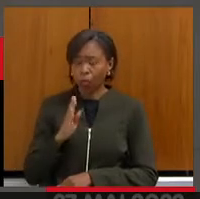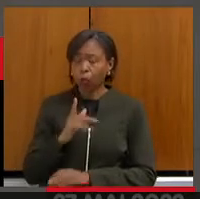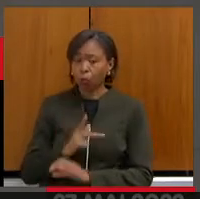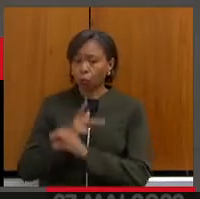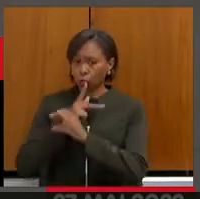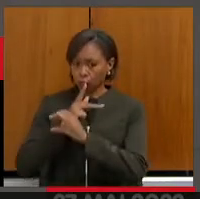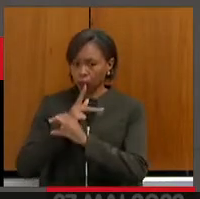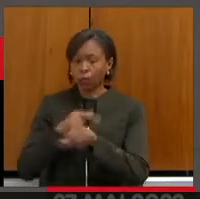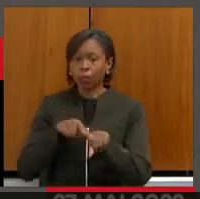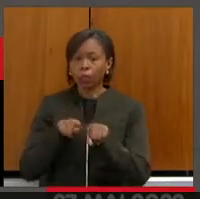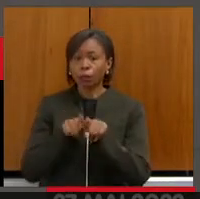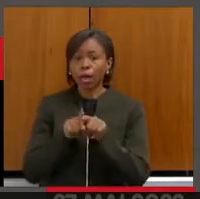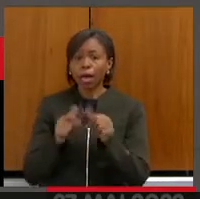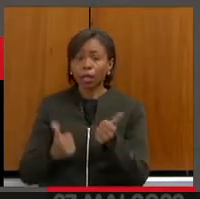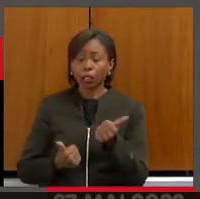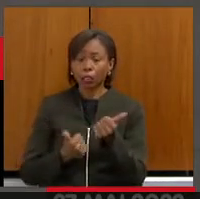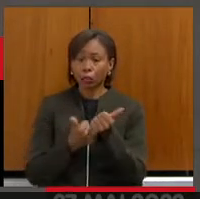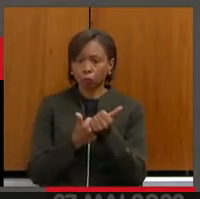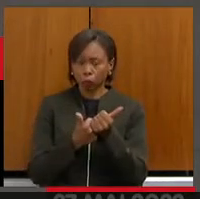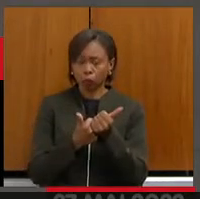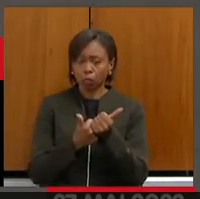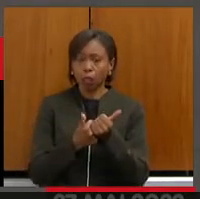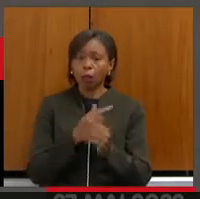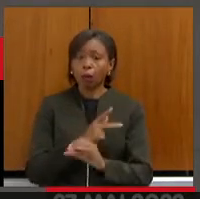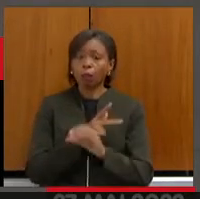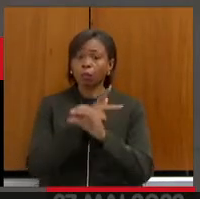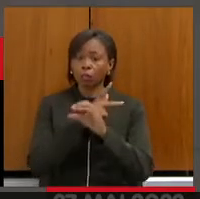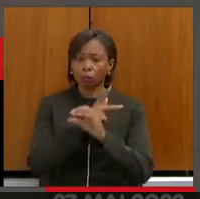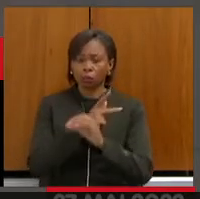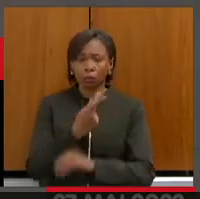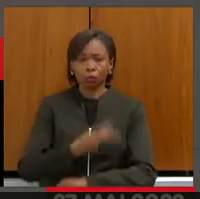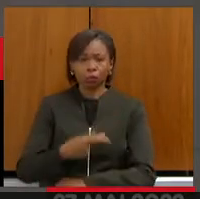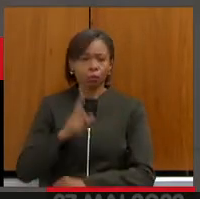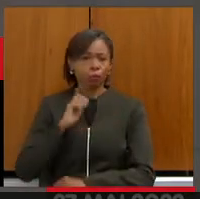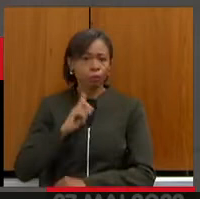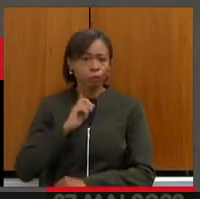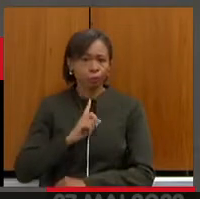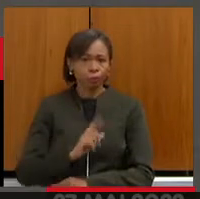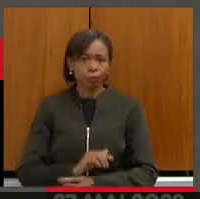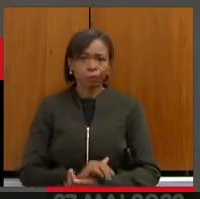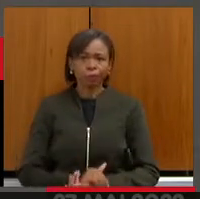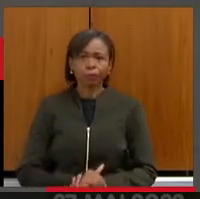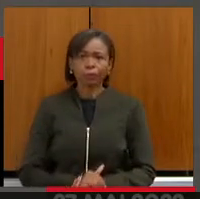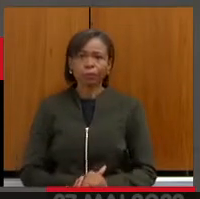assessora do Sindicato dos Servidores da Polícia Civil do estado de Minas Gerais e